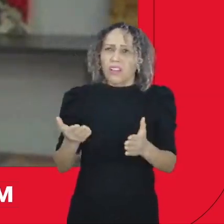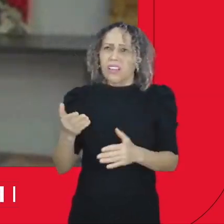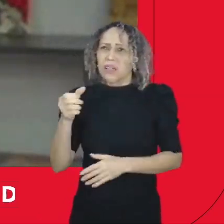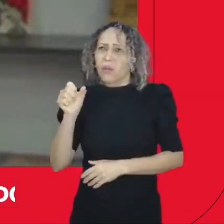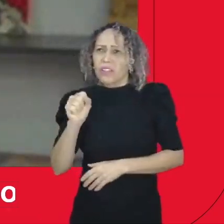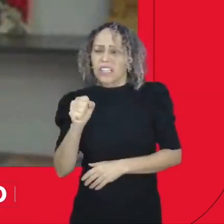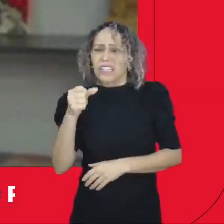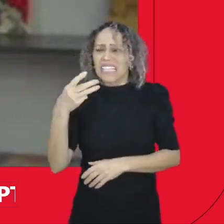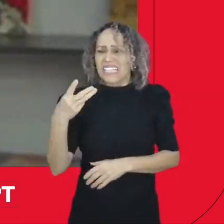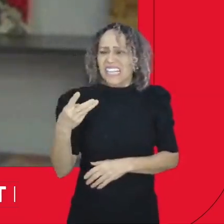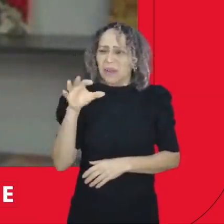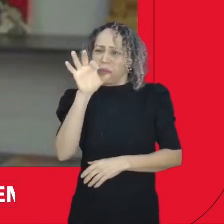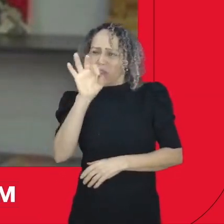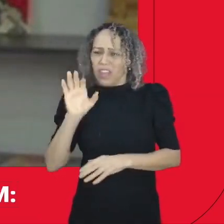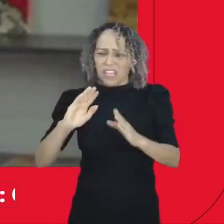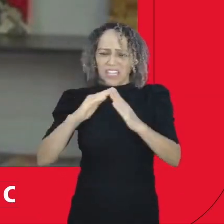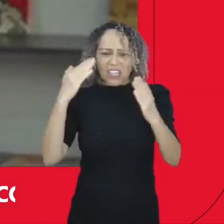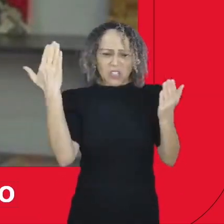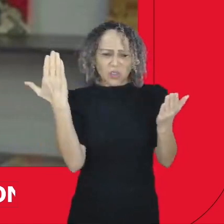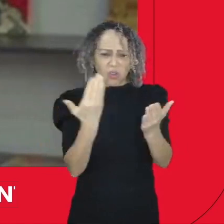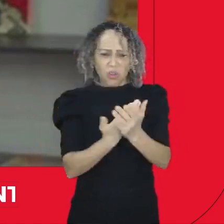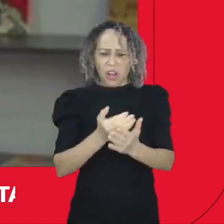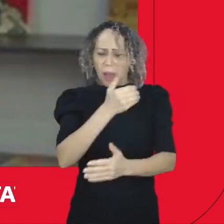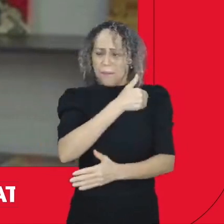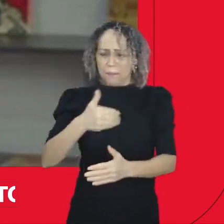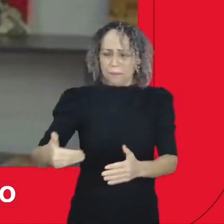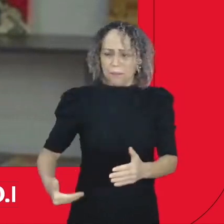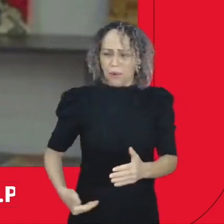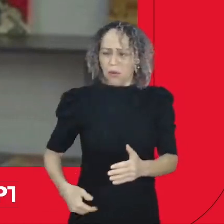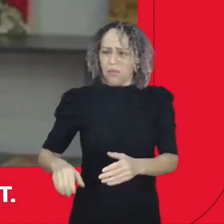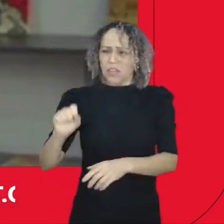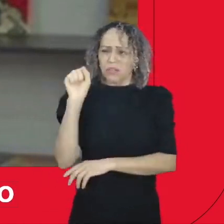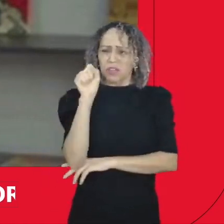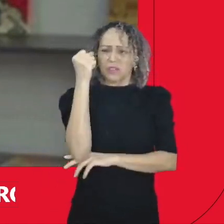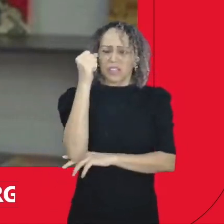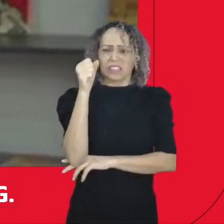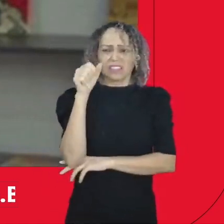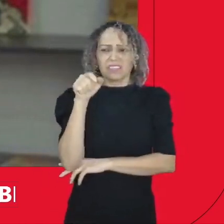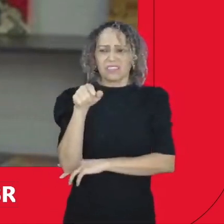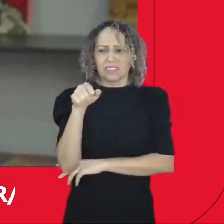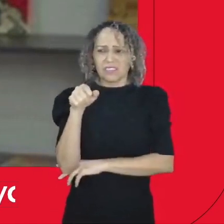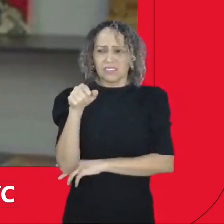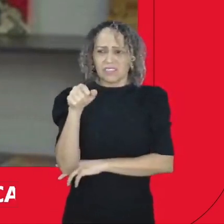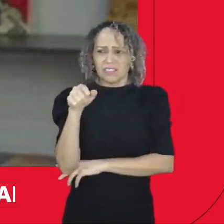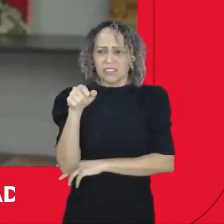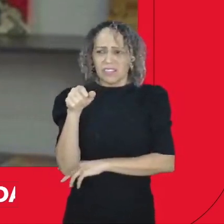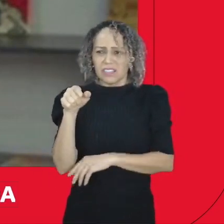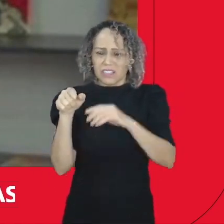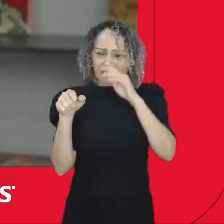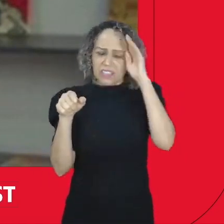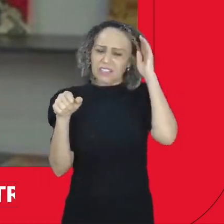foram fundamentais no enfrentamento à crise do Covid, da pandemia que nós passamos agora.